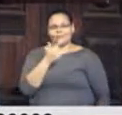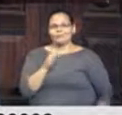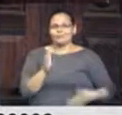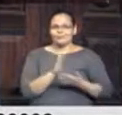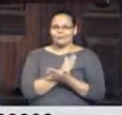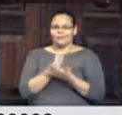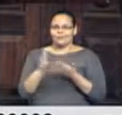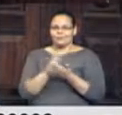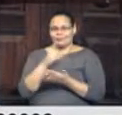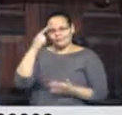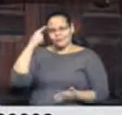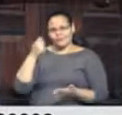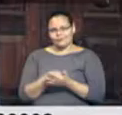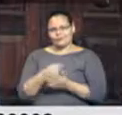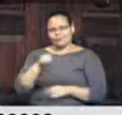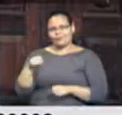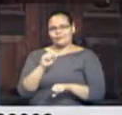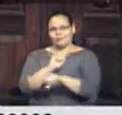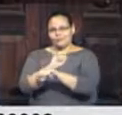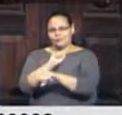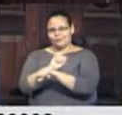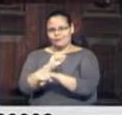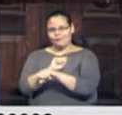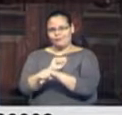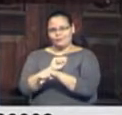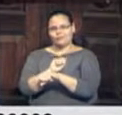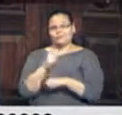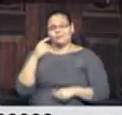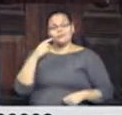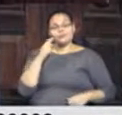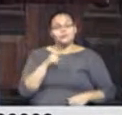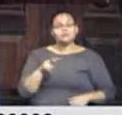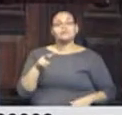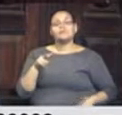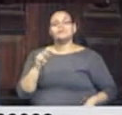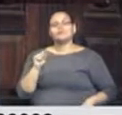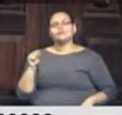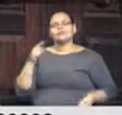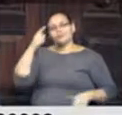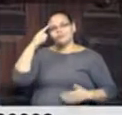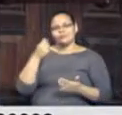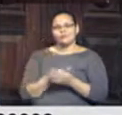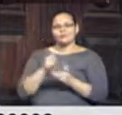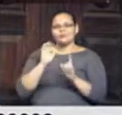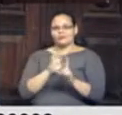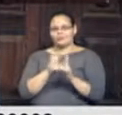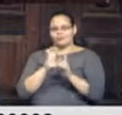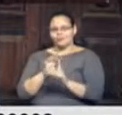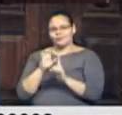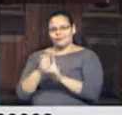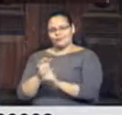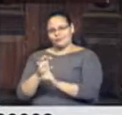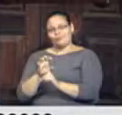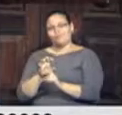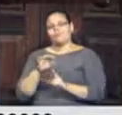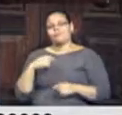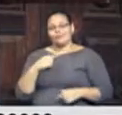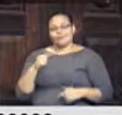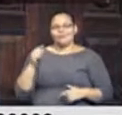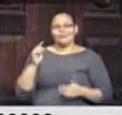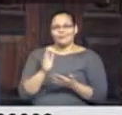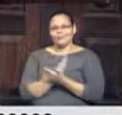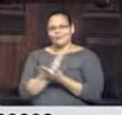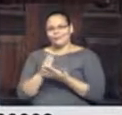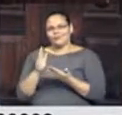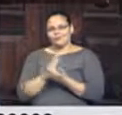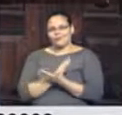algumas das decisões, é o que esperamos. Rever decisões que afetam de forma dramática